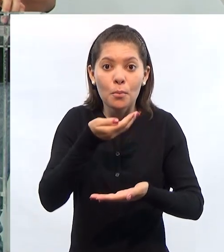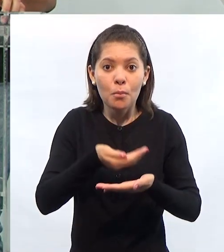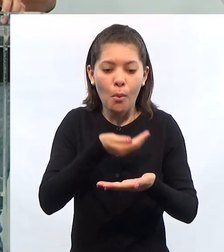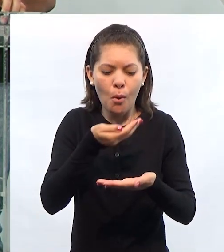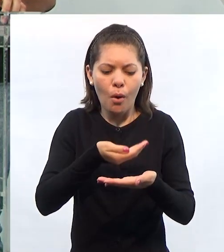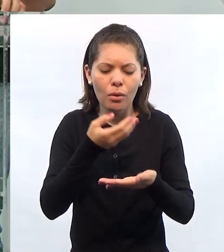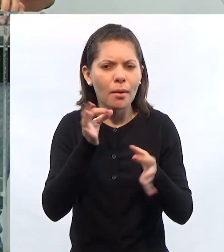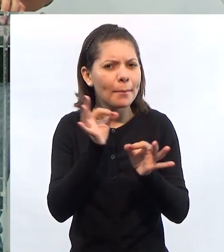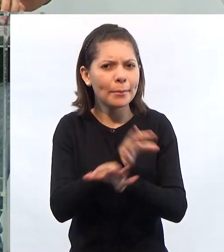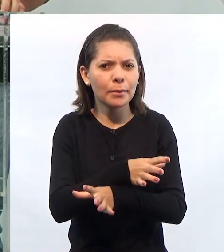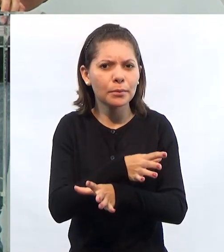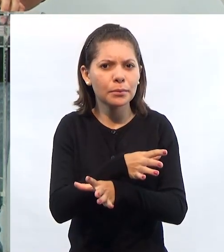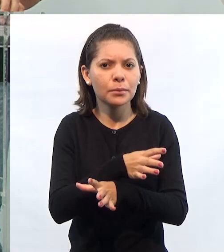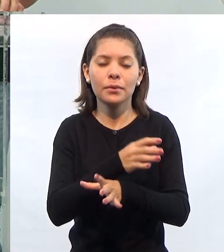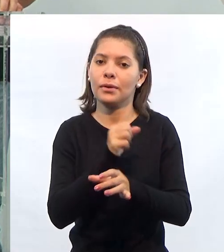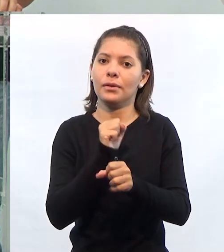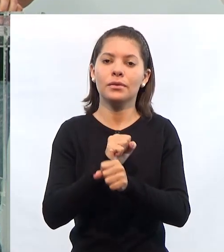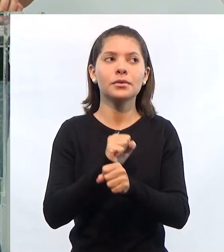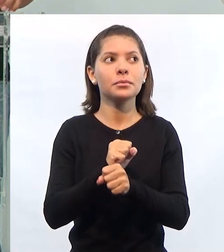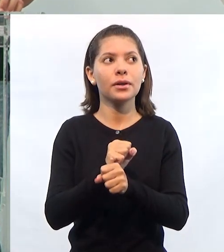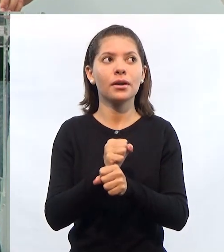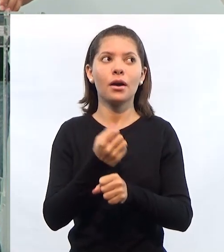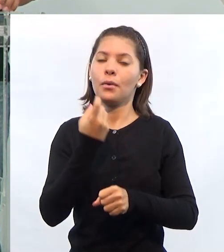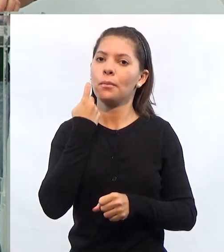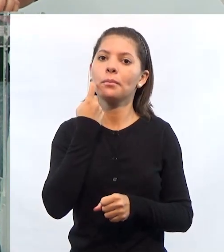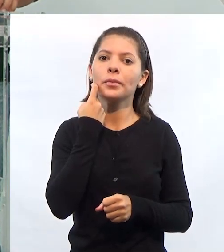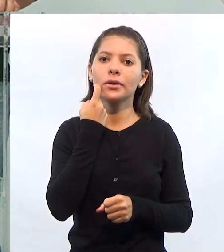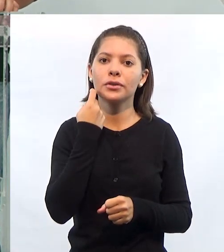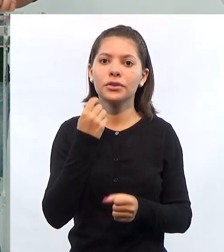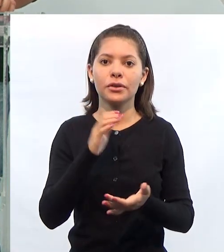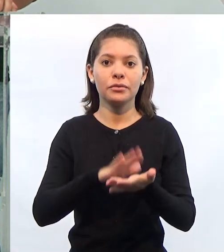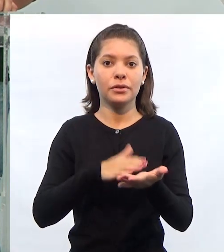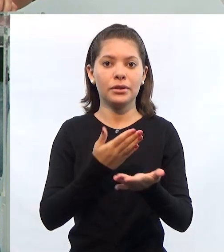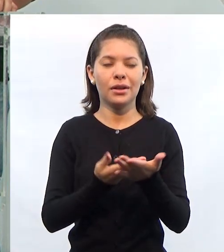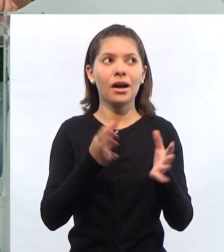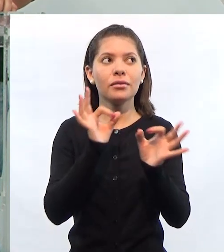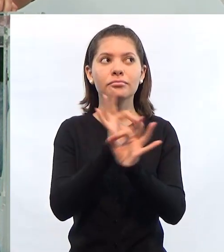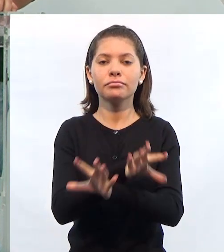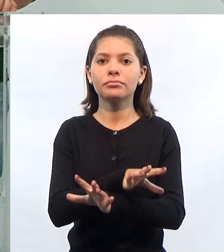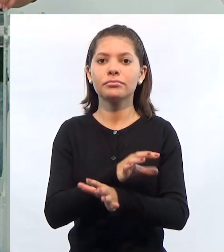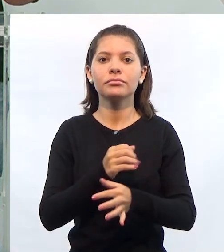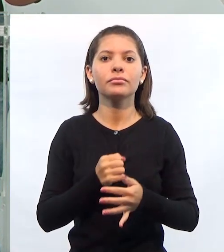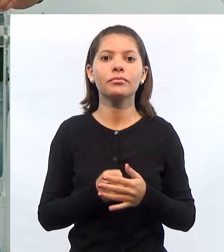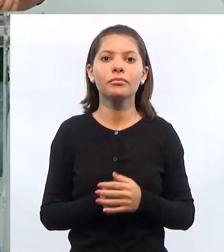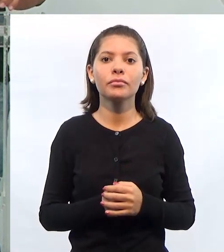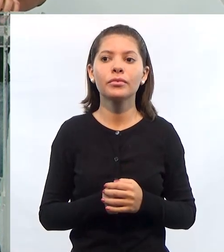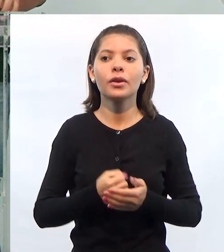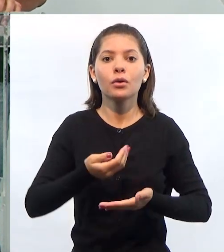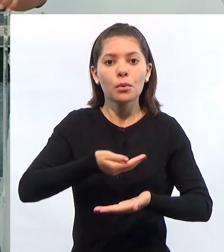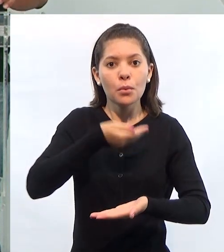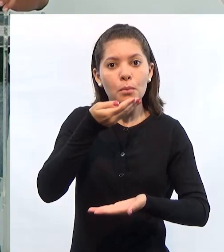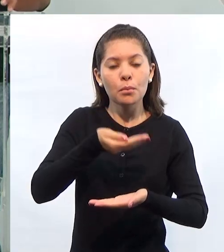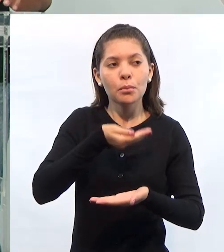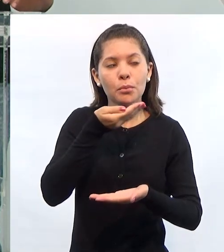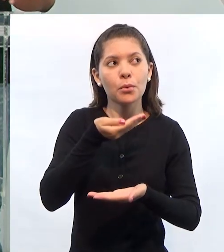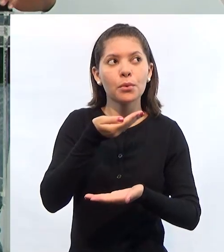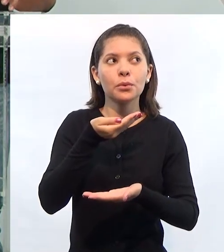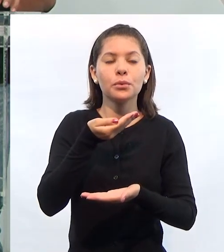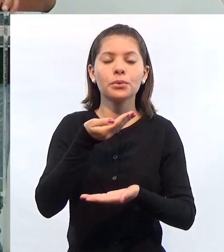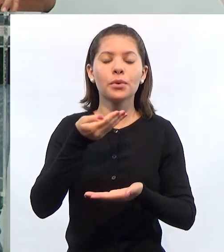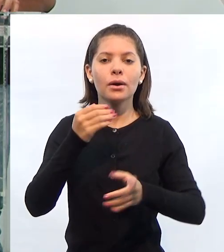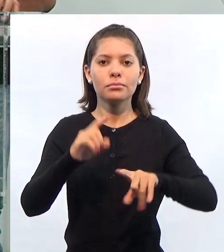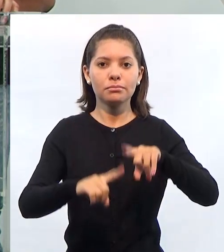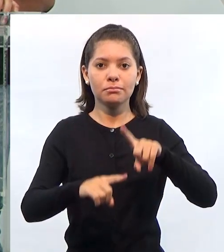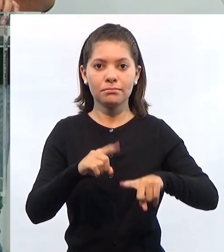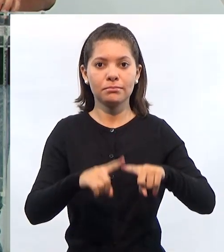pronto, enquanto espera o tambaqui, o peixe terminar de fritar, esse molho se tornou